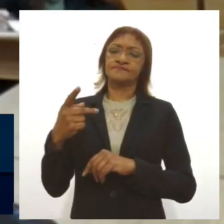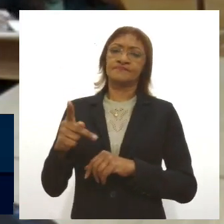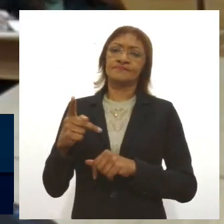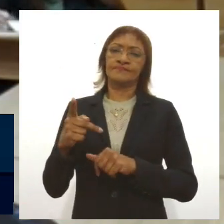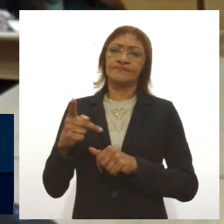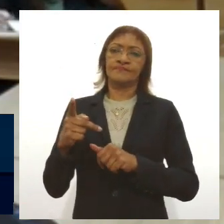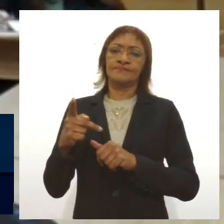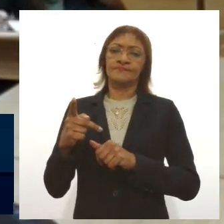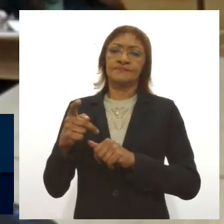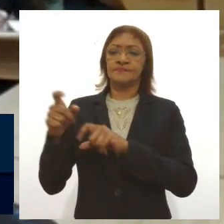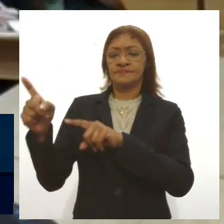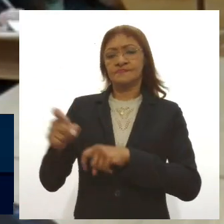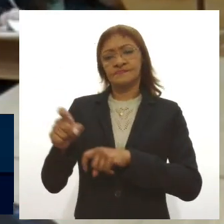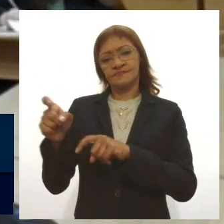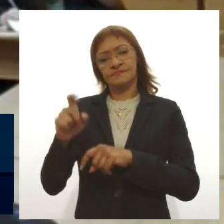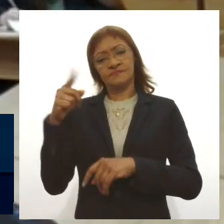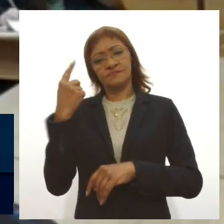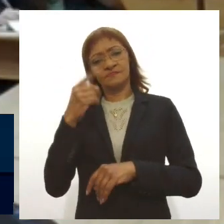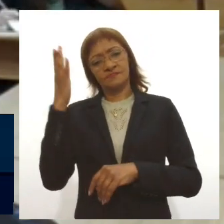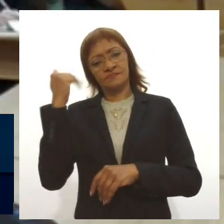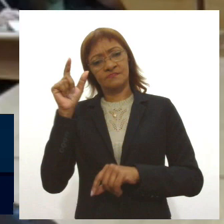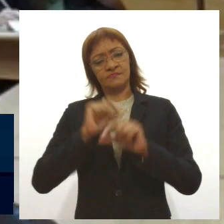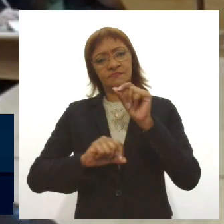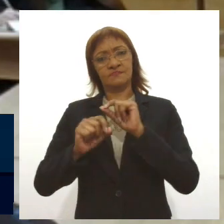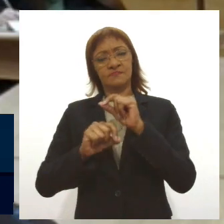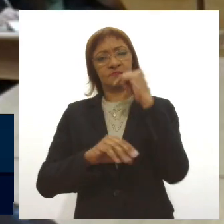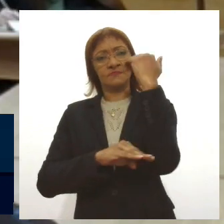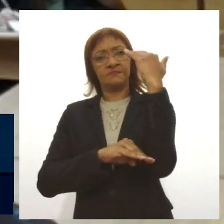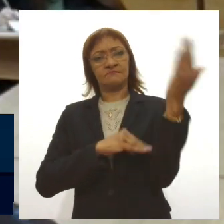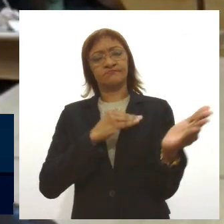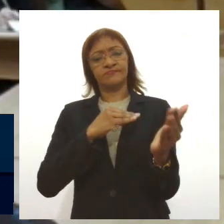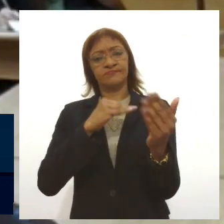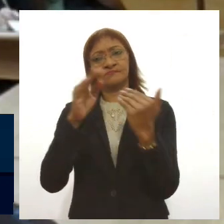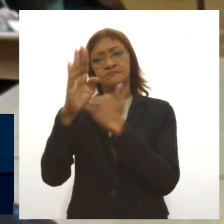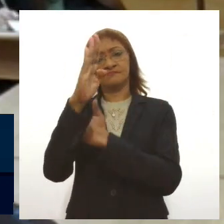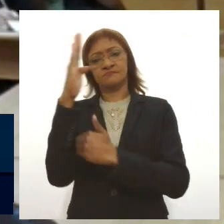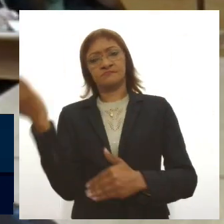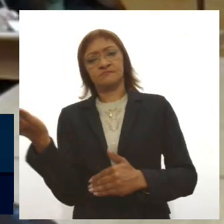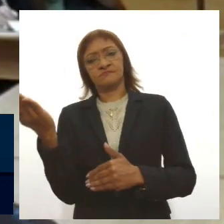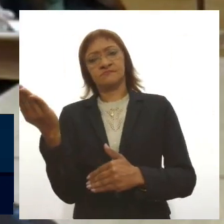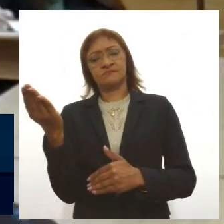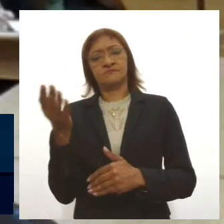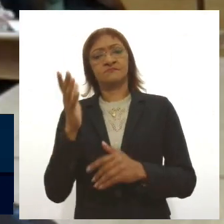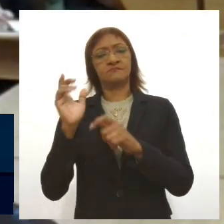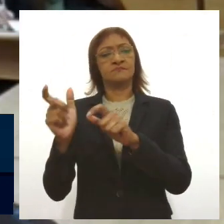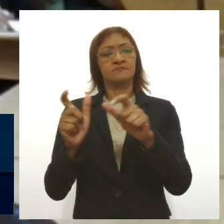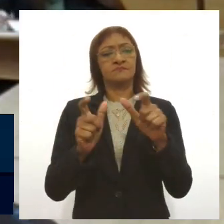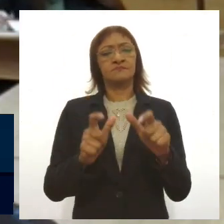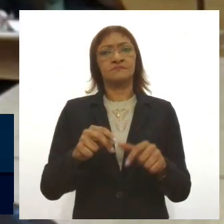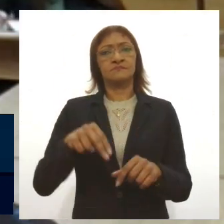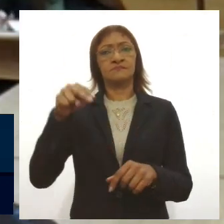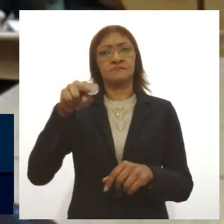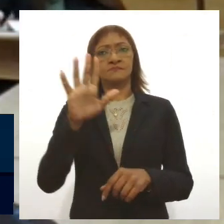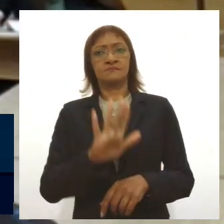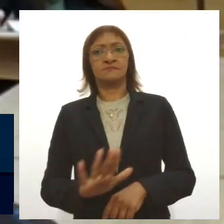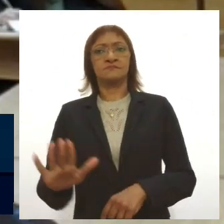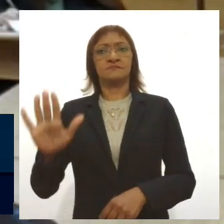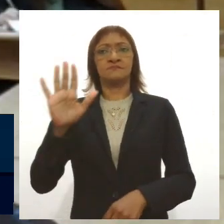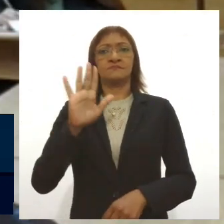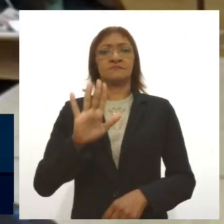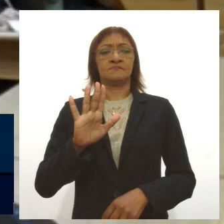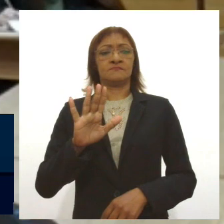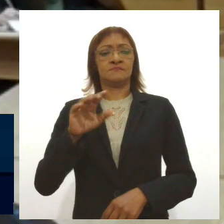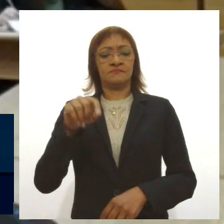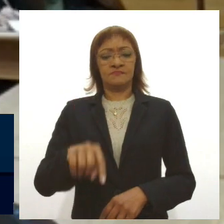que, em decorrência de um desmatamento secular, há áreas no Nordeste brasileiro, Sergipe não é